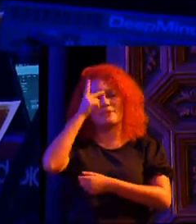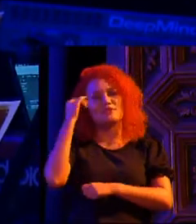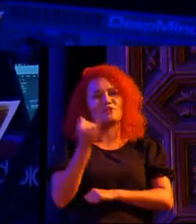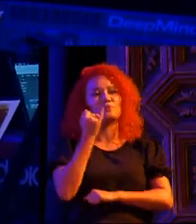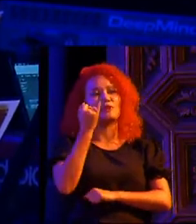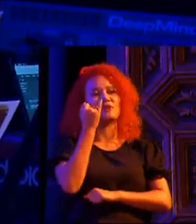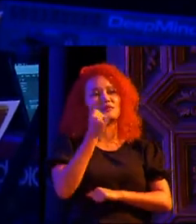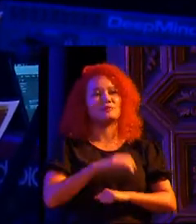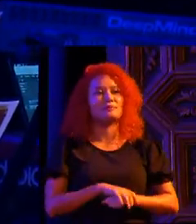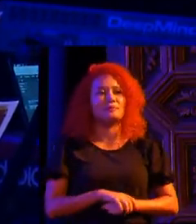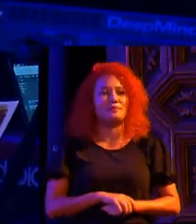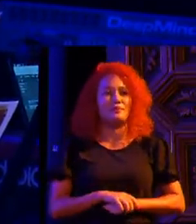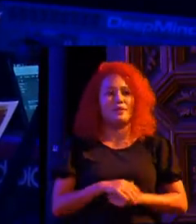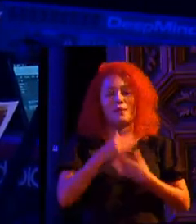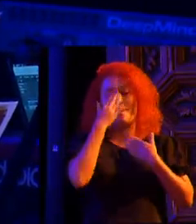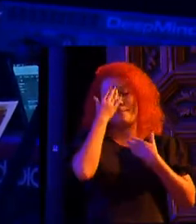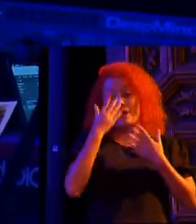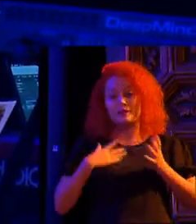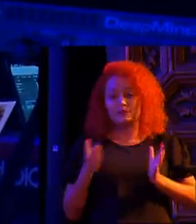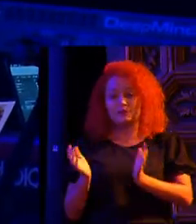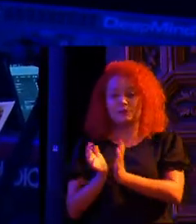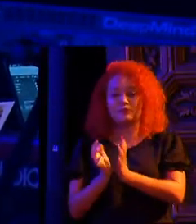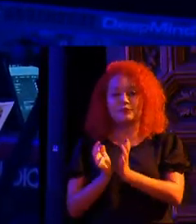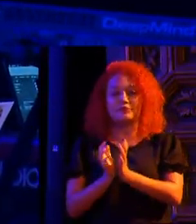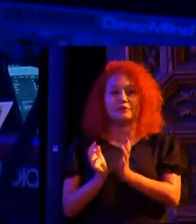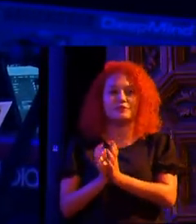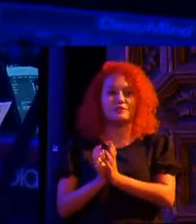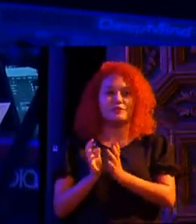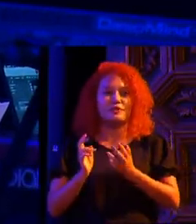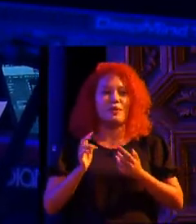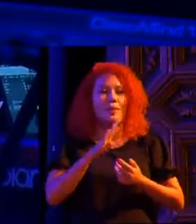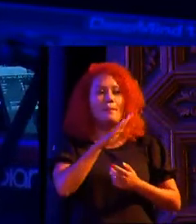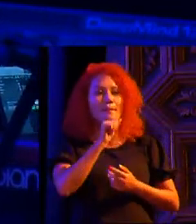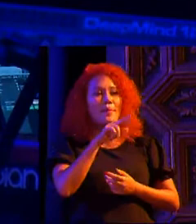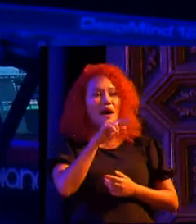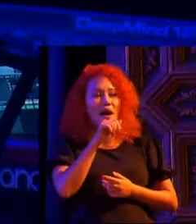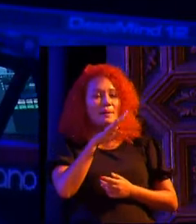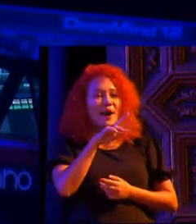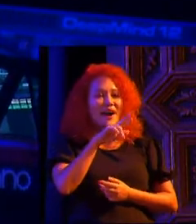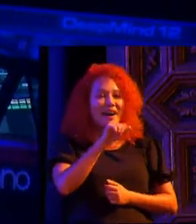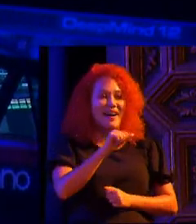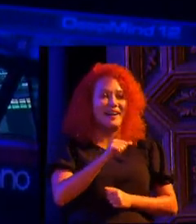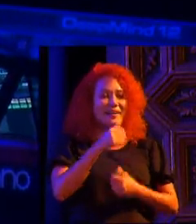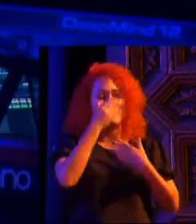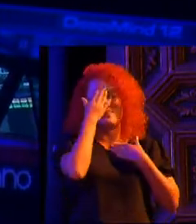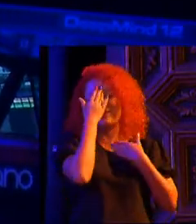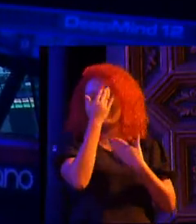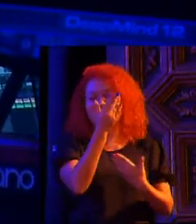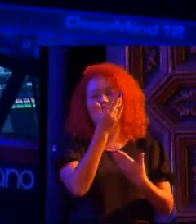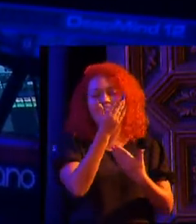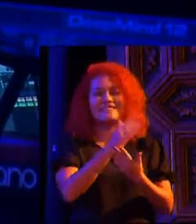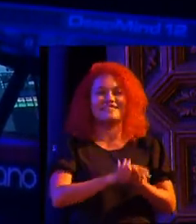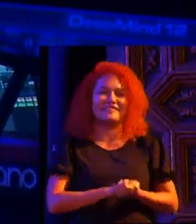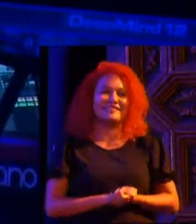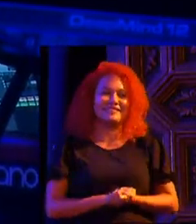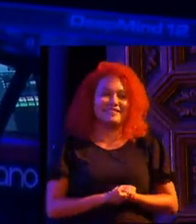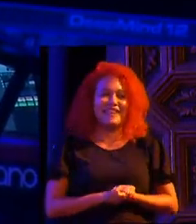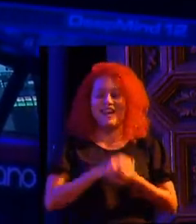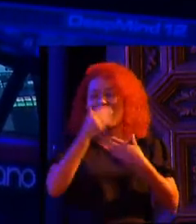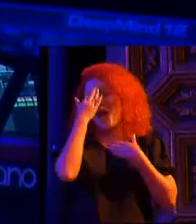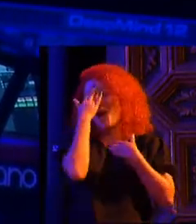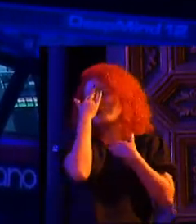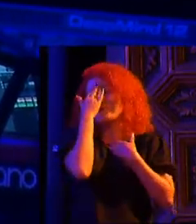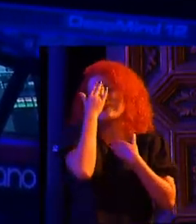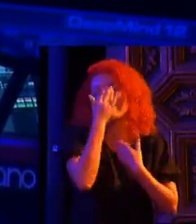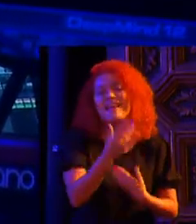momento. Obrigado à minha equipe, Bárbara Vale, que está aqui comigo hoje. Muito obrigado. Obrigado,